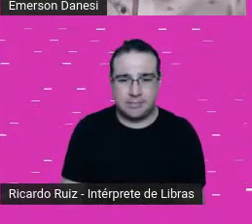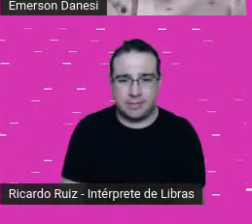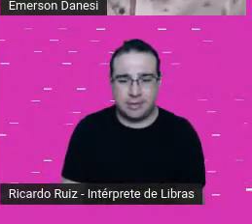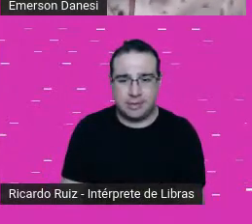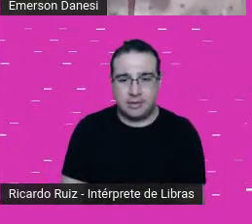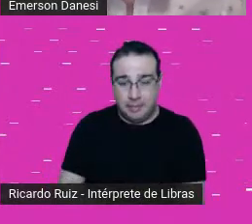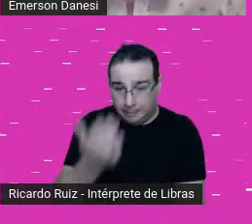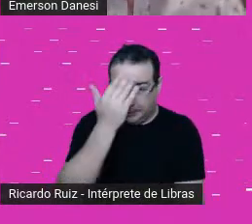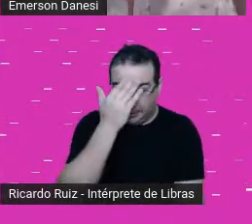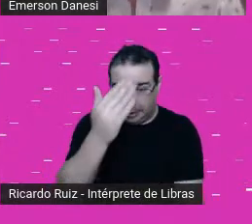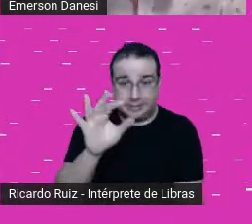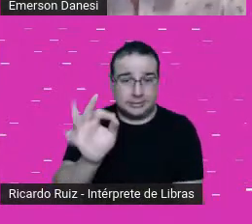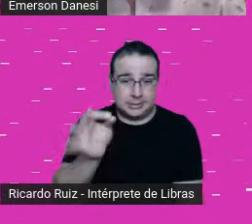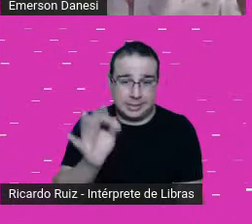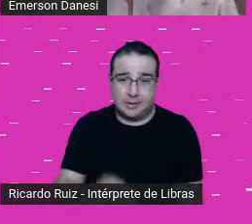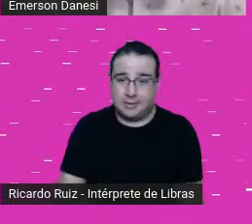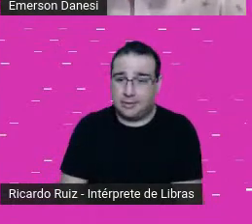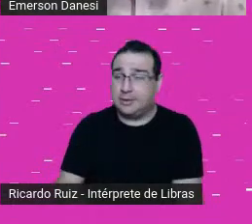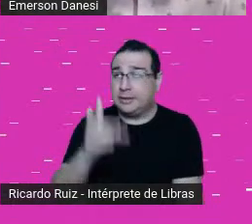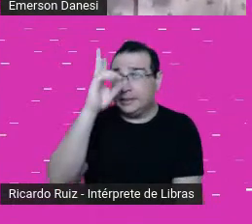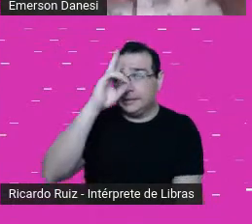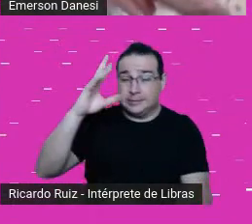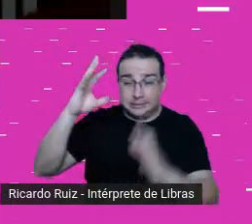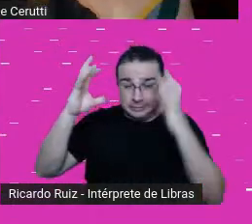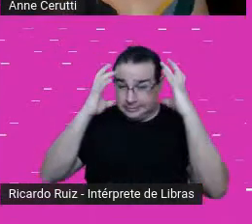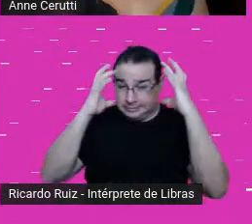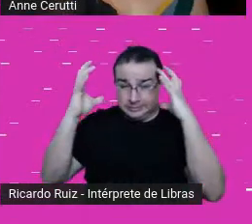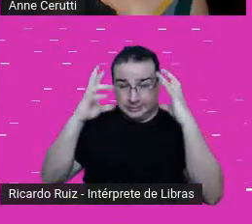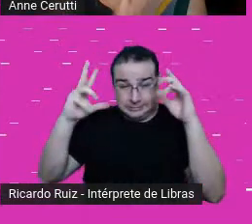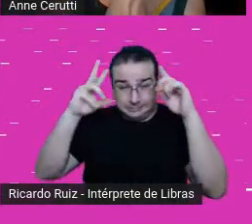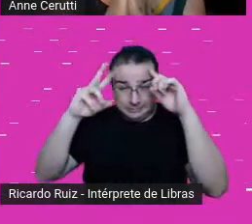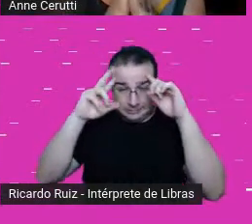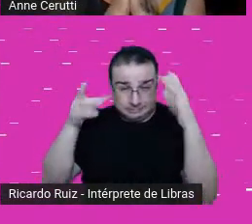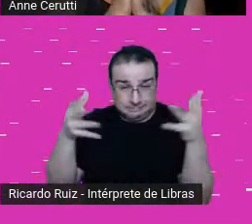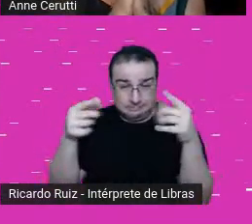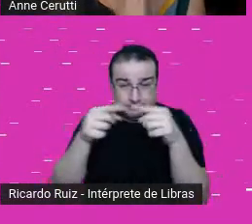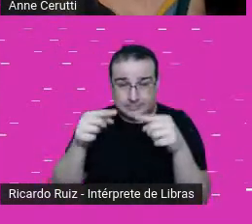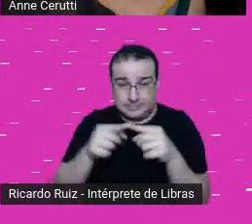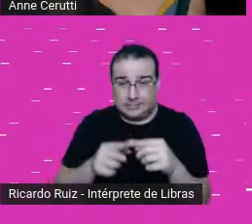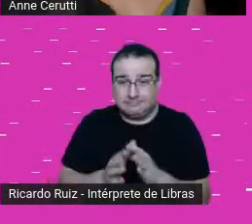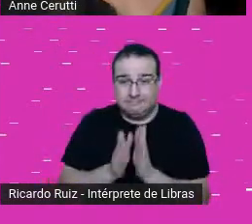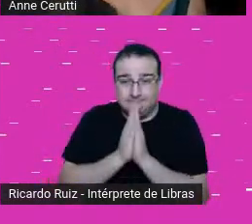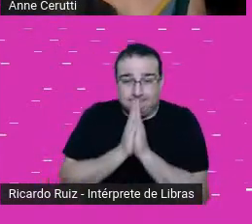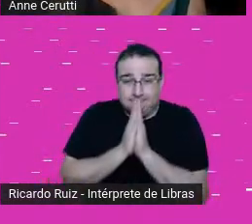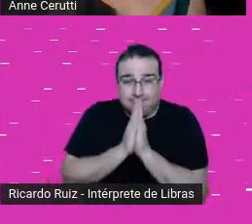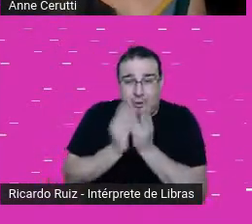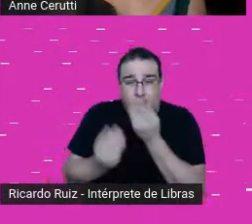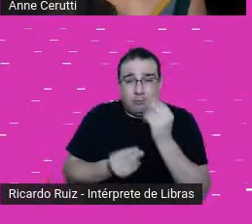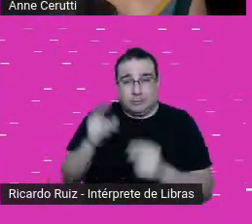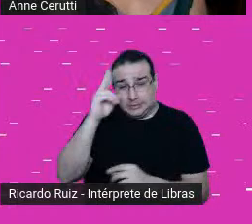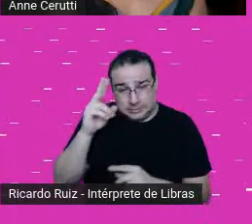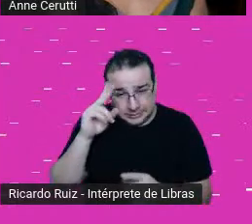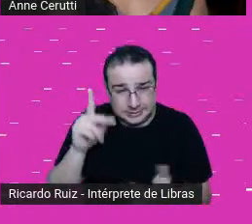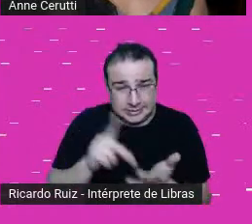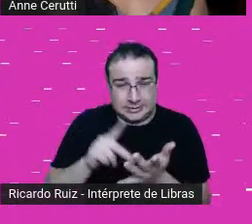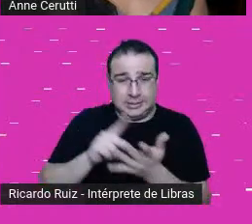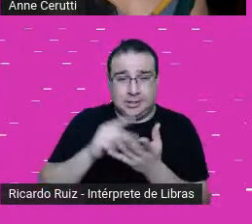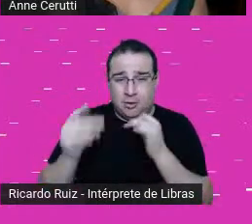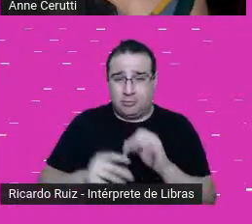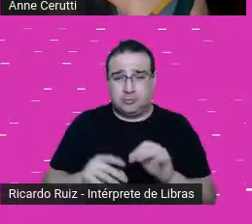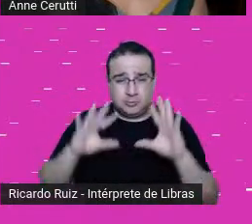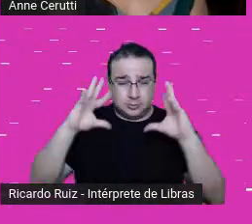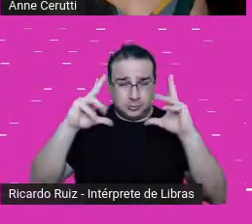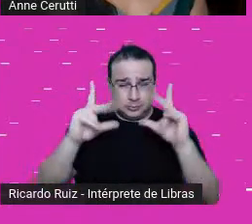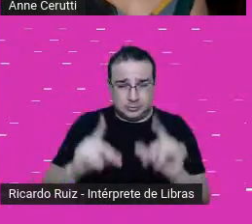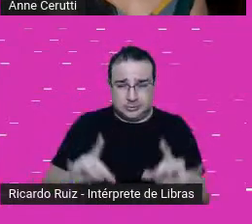Obrigado. Nossa, me veio assim como uma... Nossa, enfim, ele falando dessa peça,